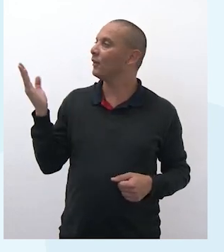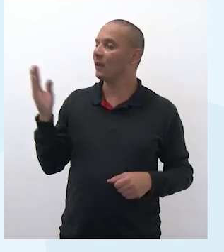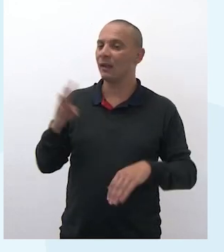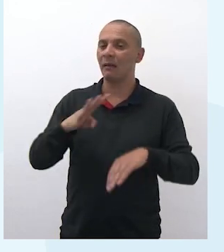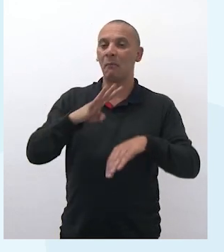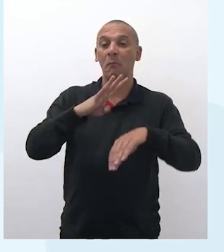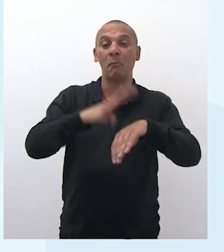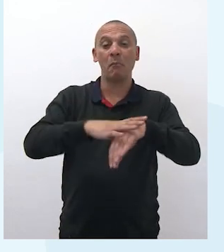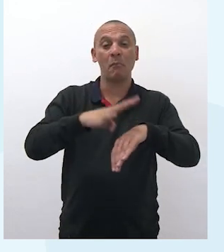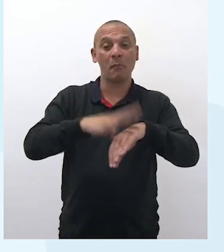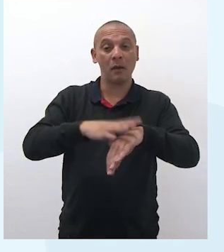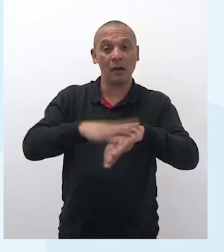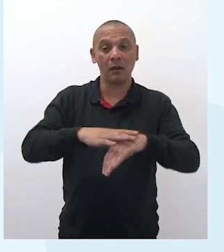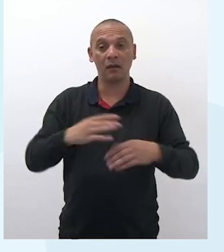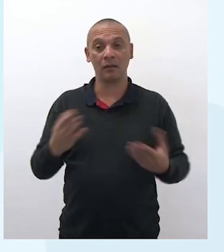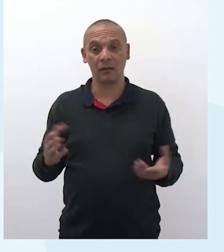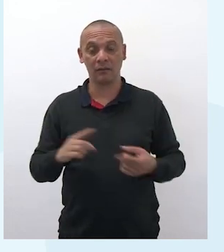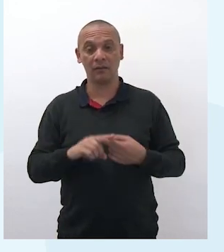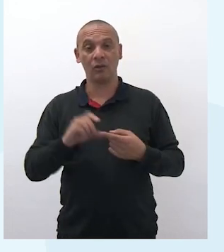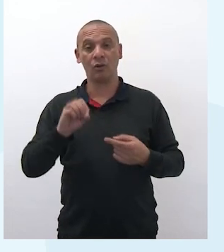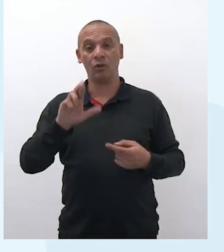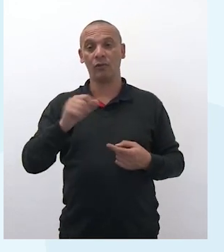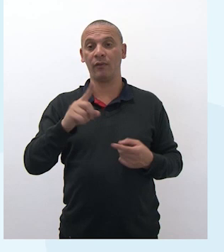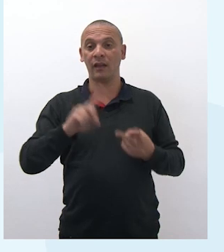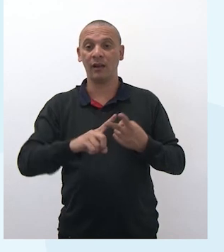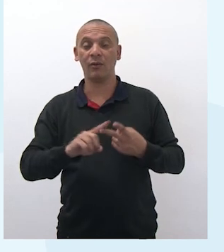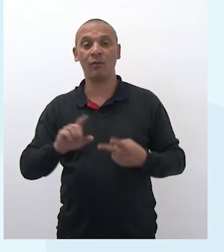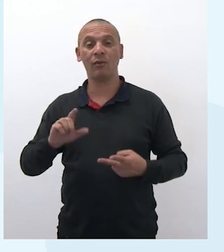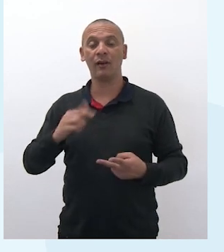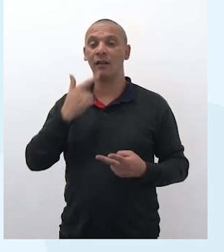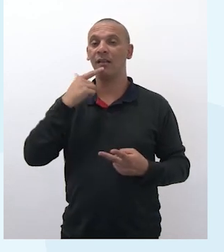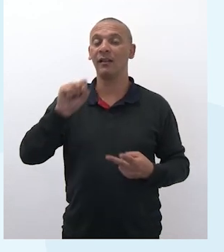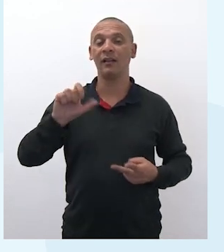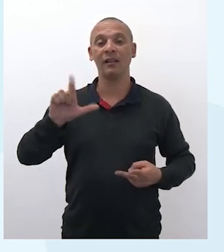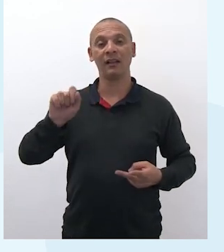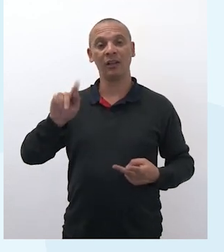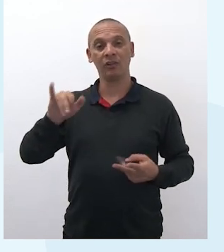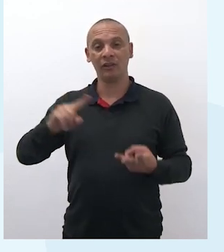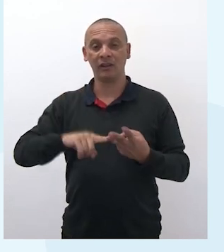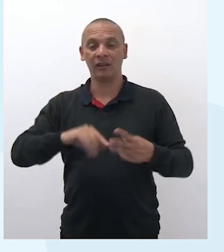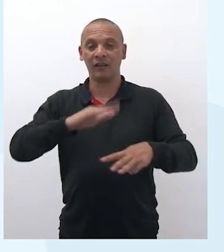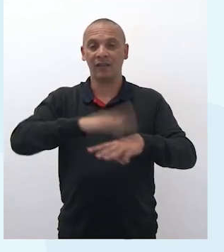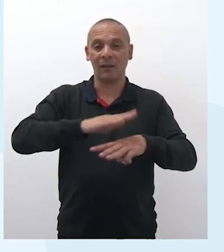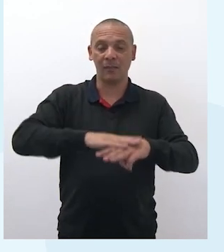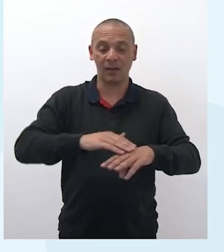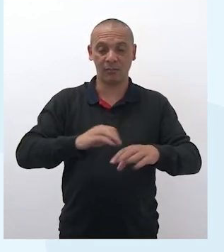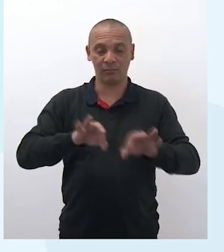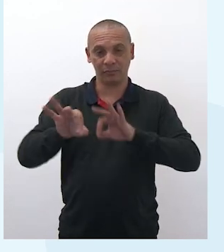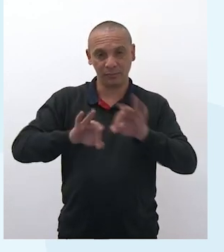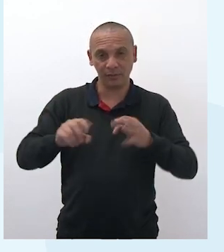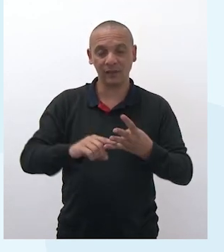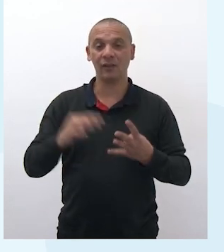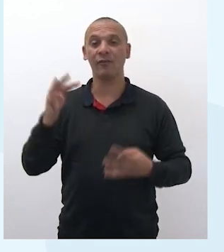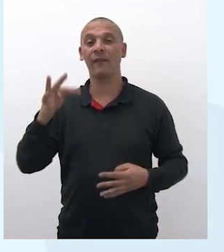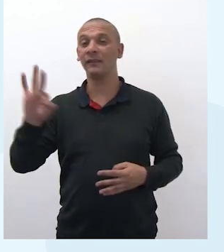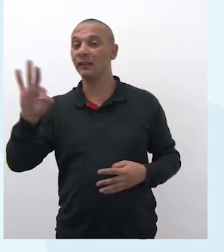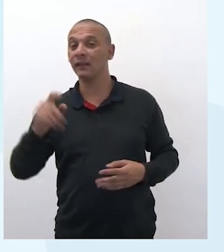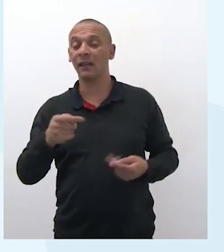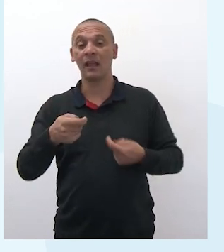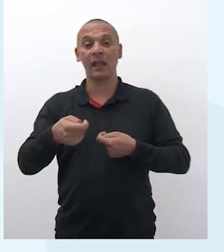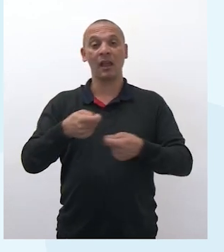matérias: Orfeão, latim, trabalhos manuais, francês,